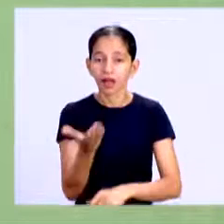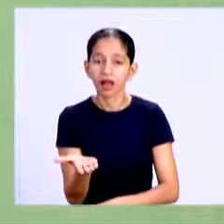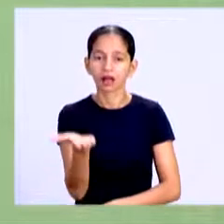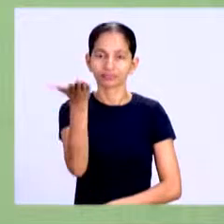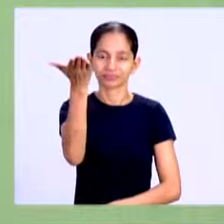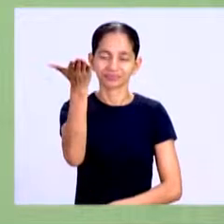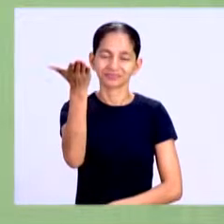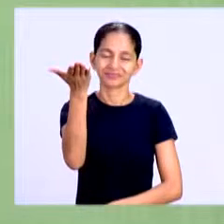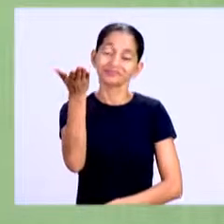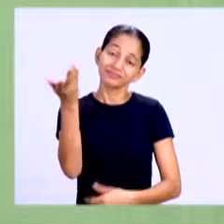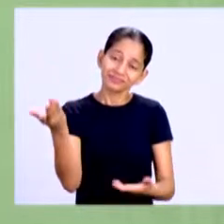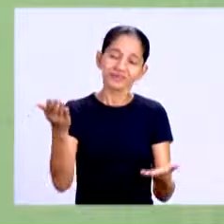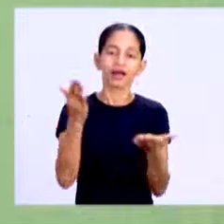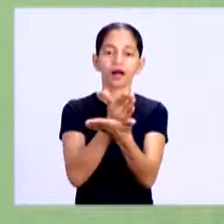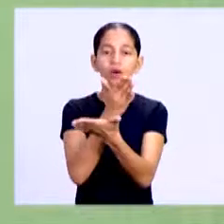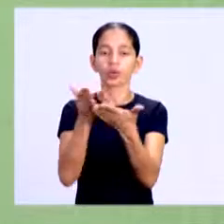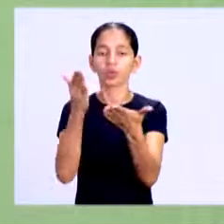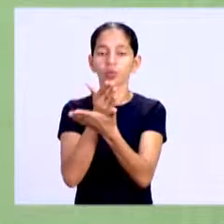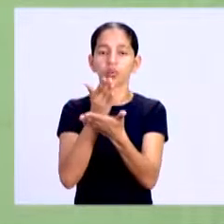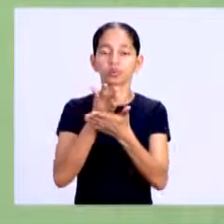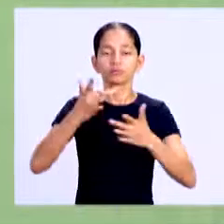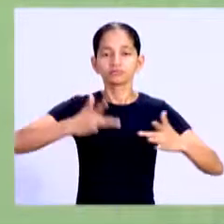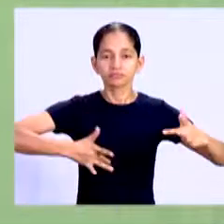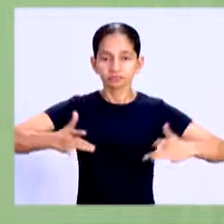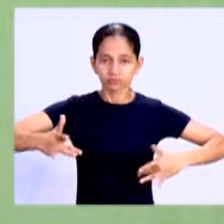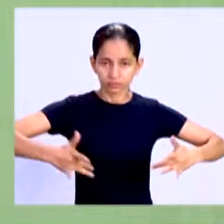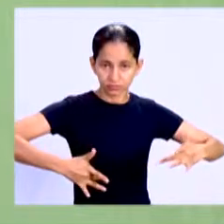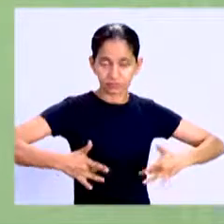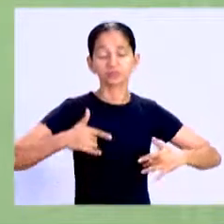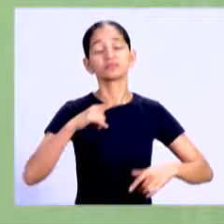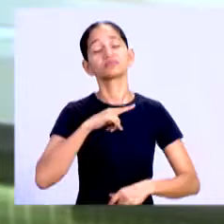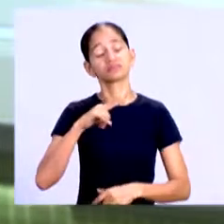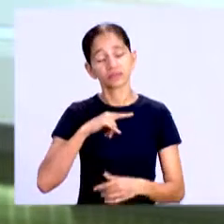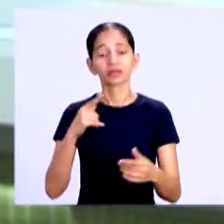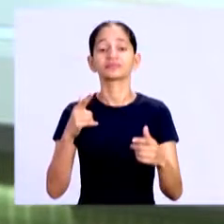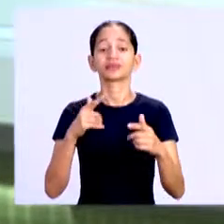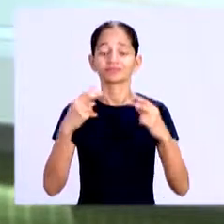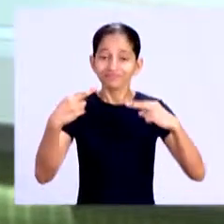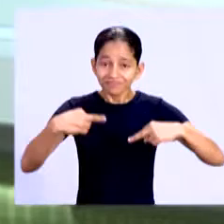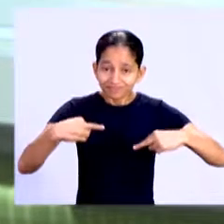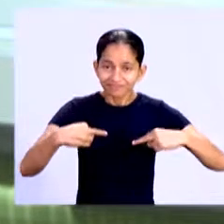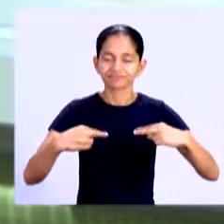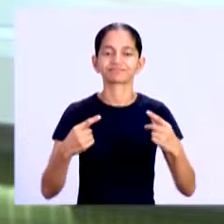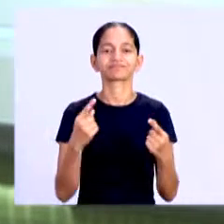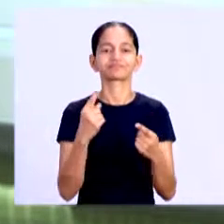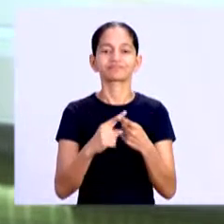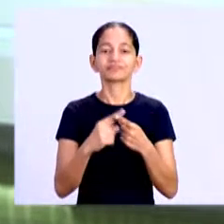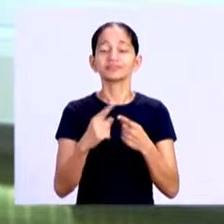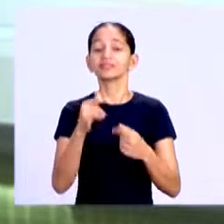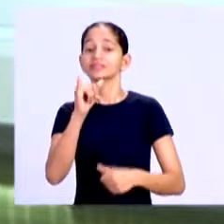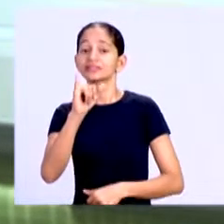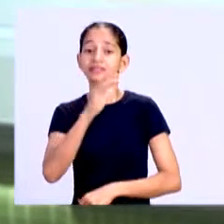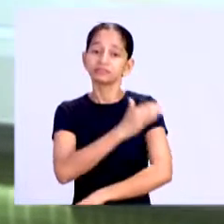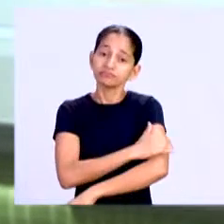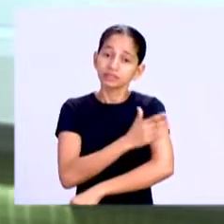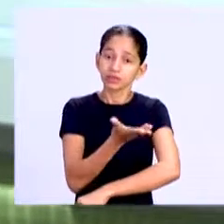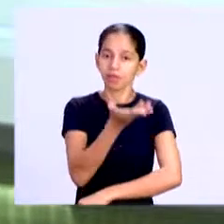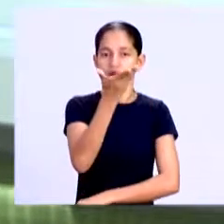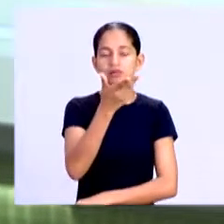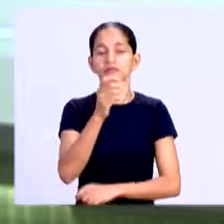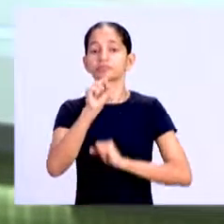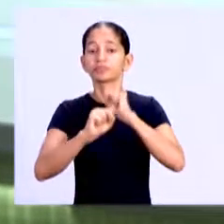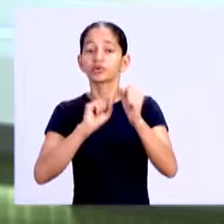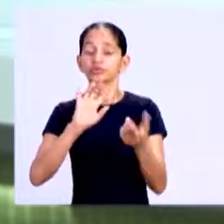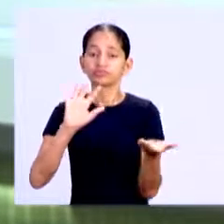causar lesões em alguns órgãos. Nós precisamos ter atenção para a elevação da pressão, podendo